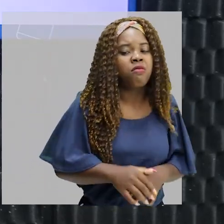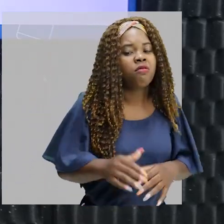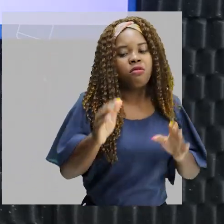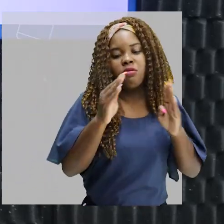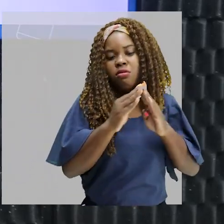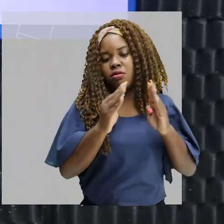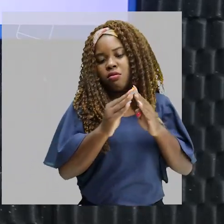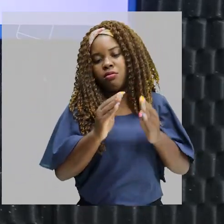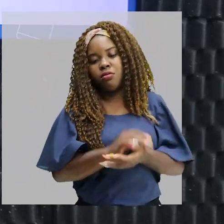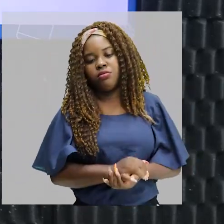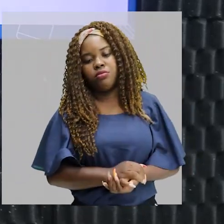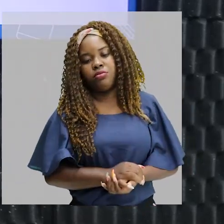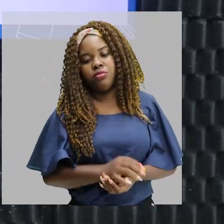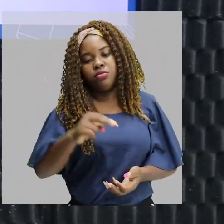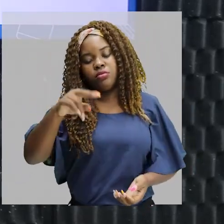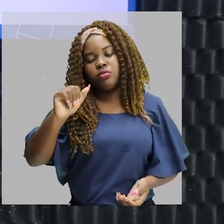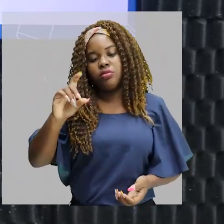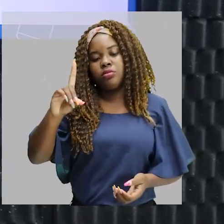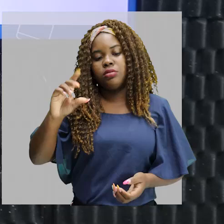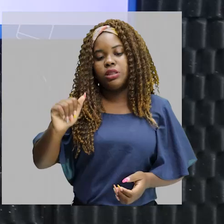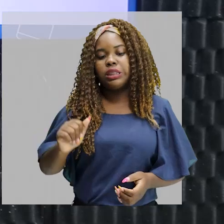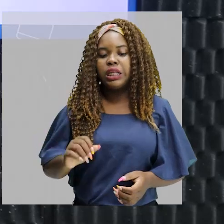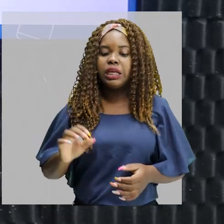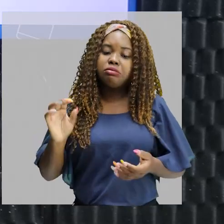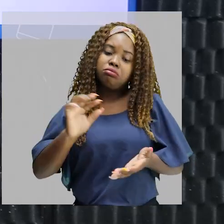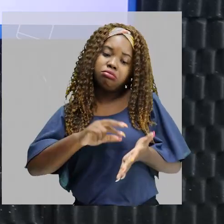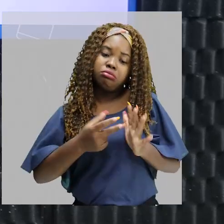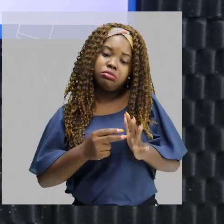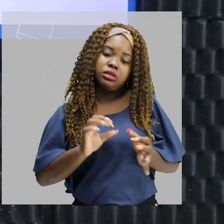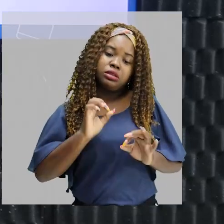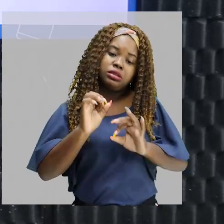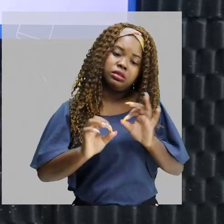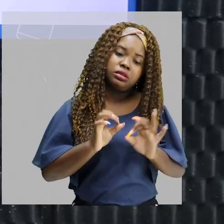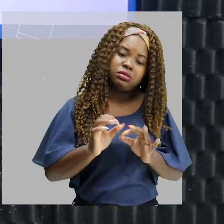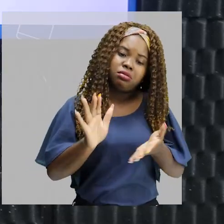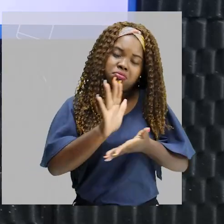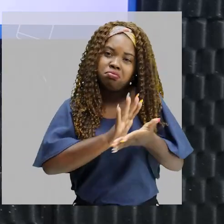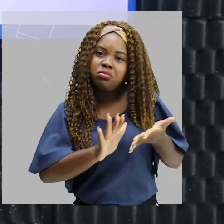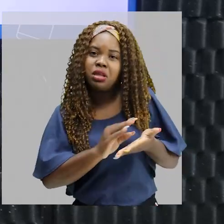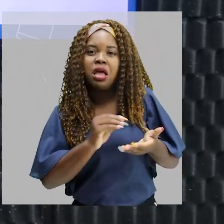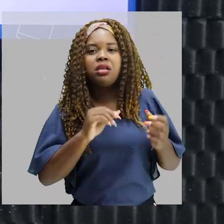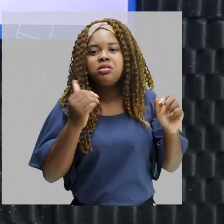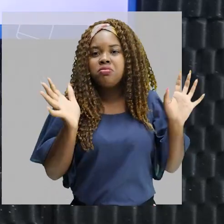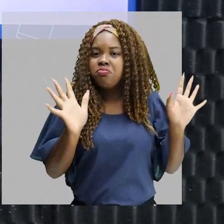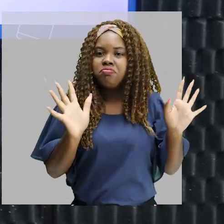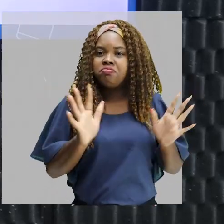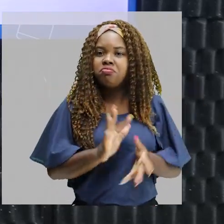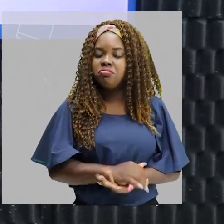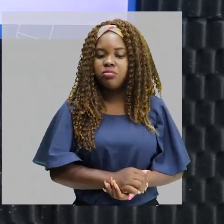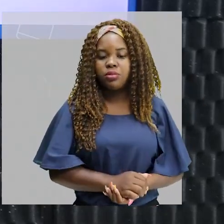casa. Nada é para sempre, então nada é para sempre.